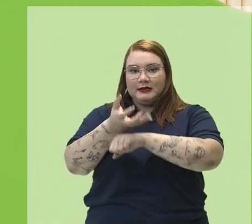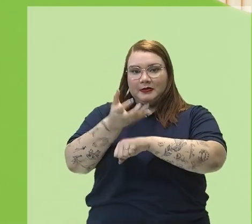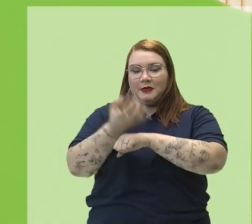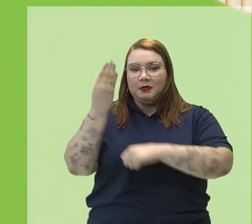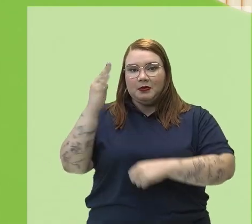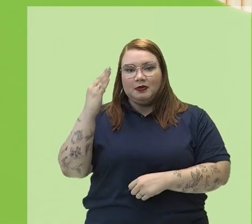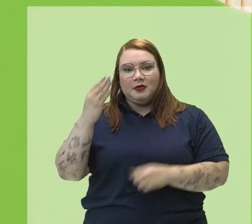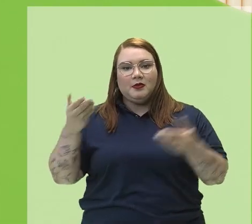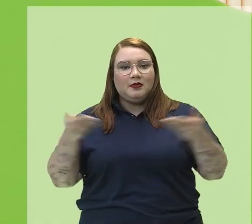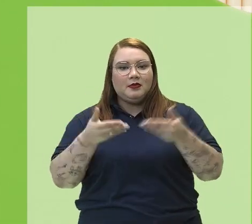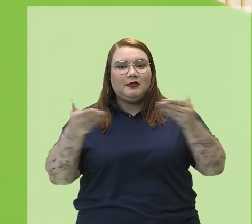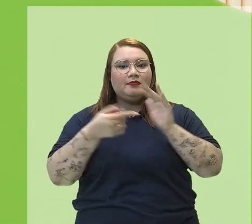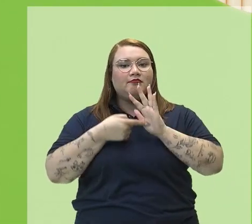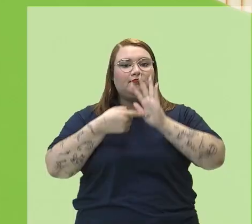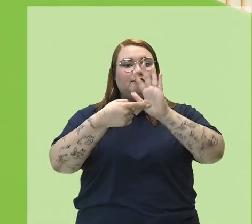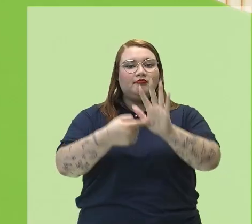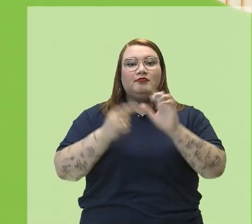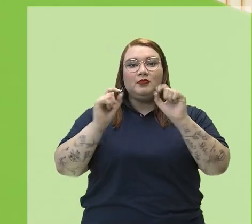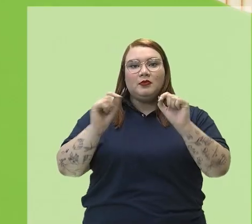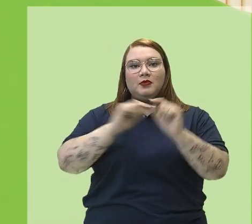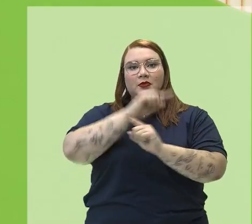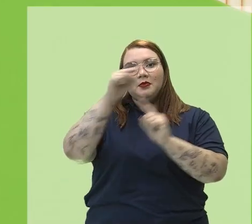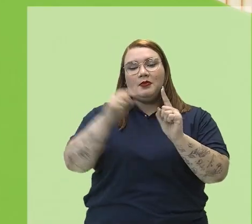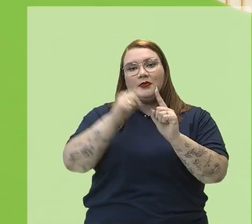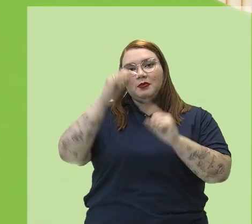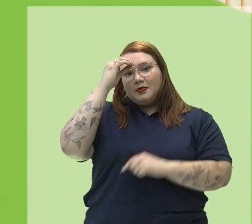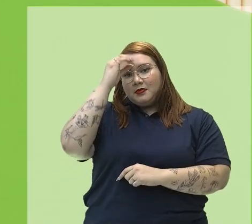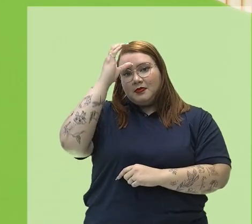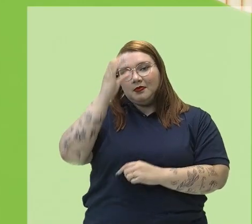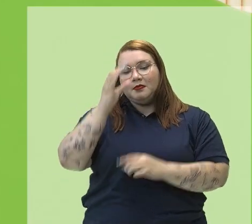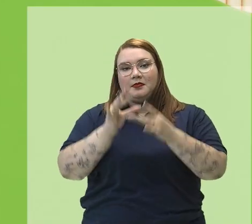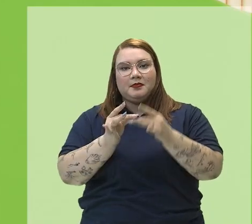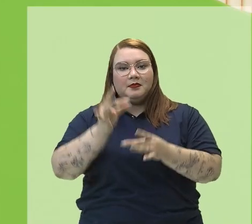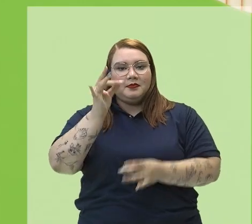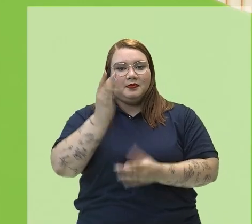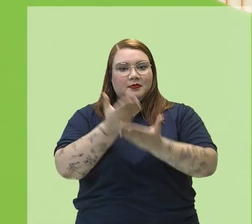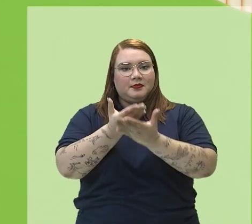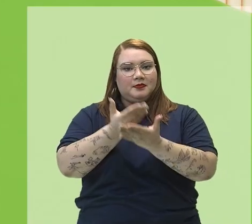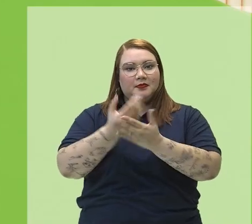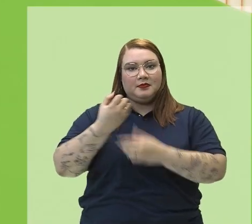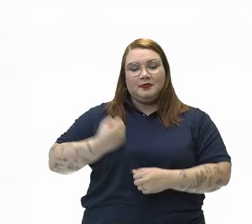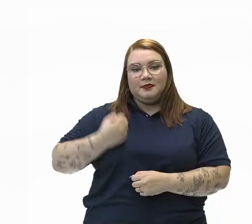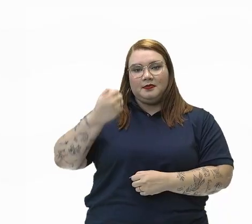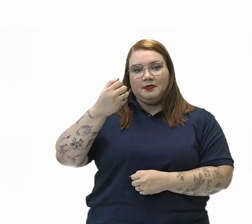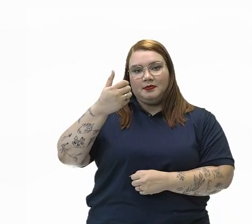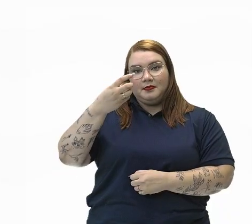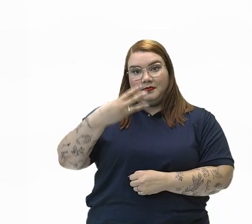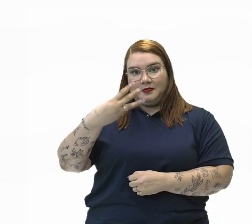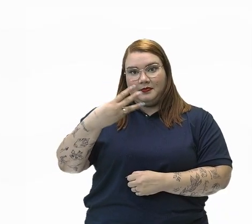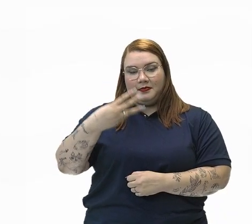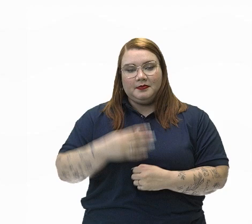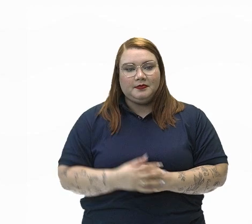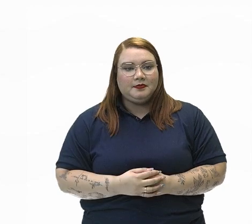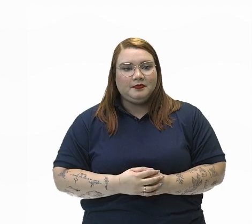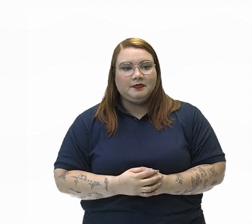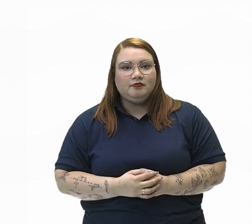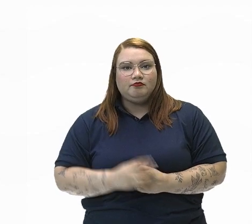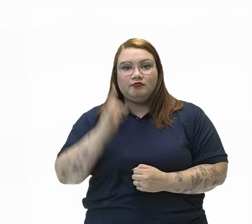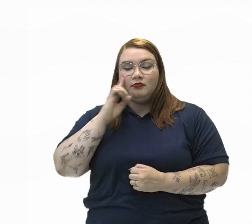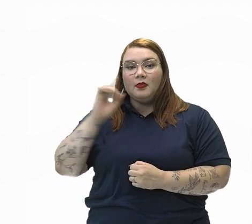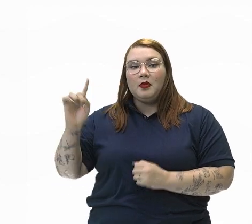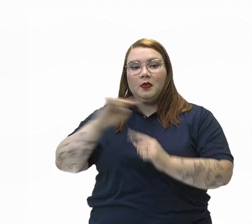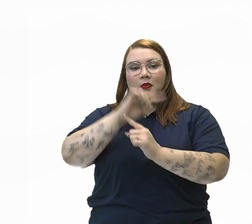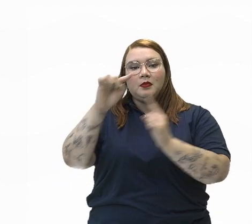agora irei apresentar a vocês o objeto de conhecimento e o detalhamento da aula de número 3. Objeto